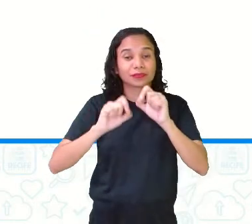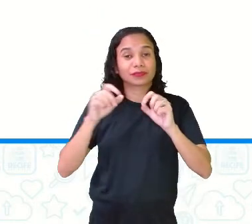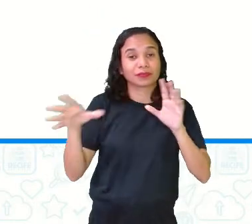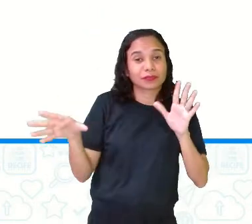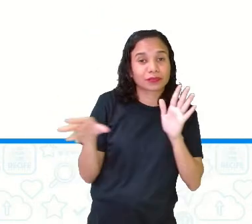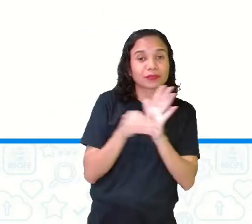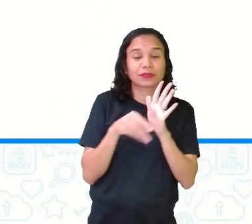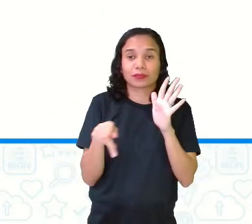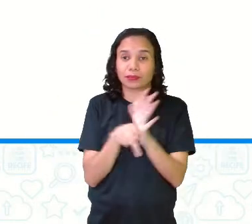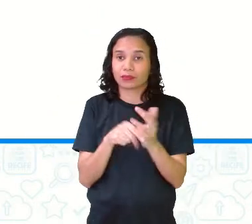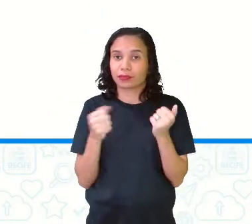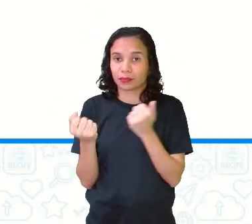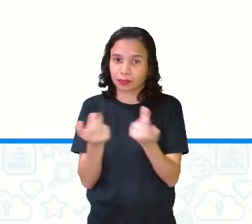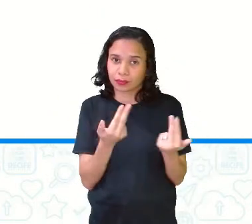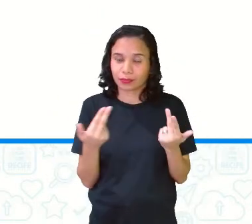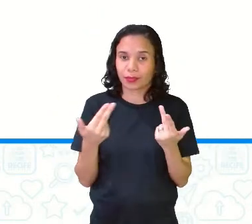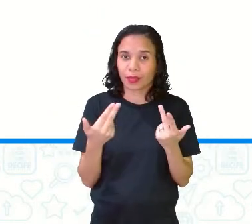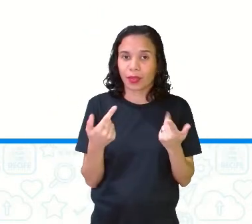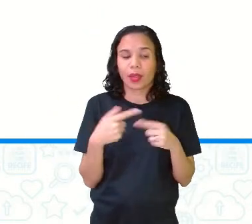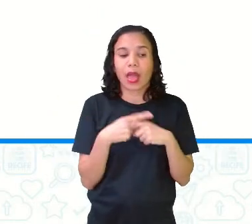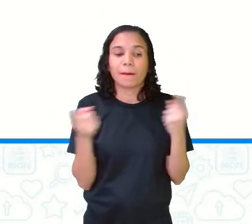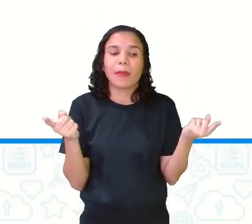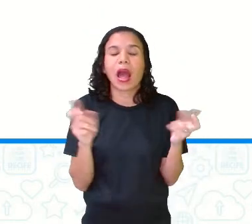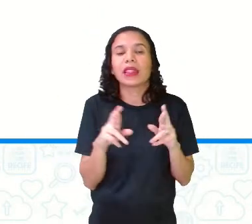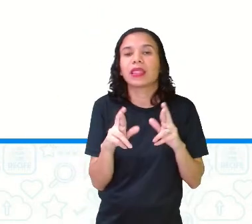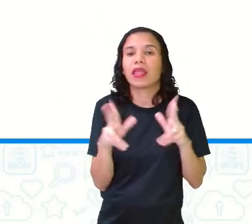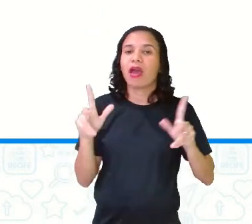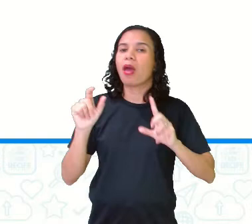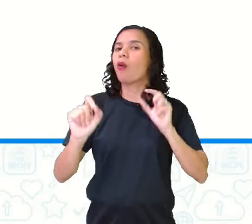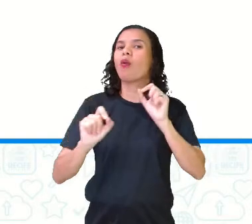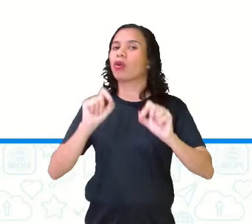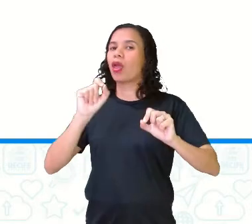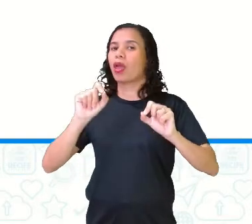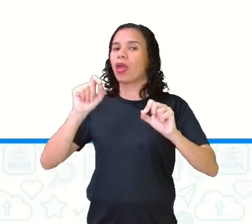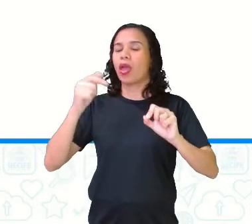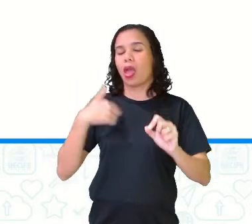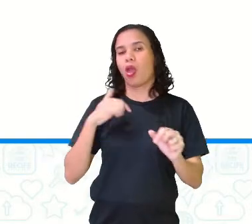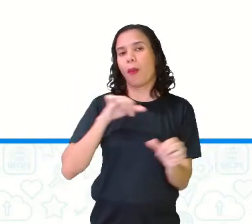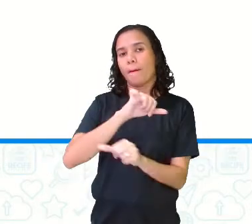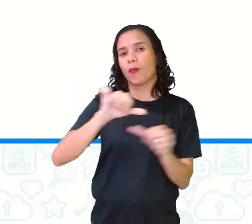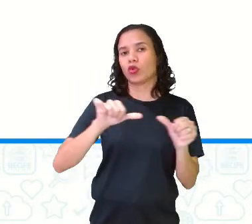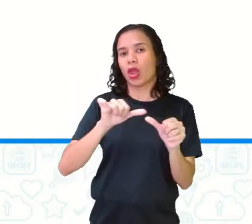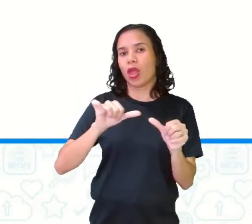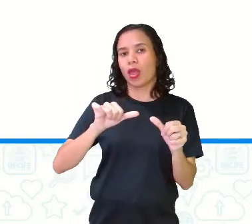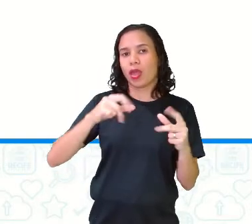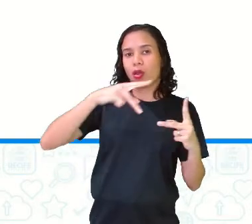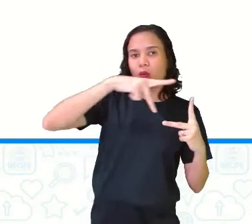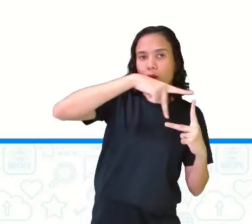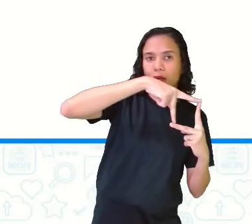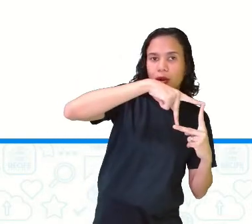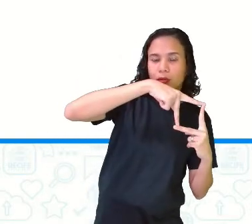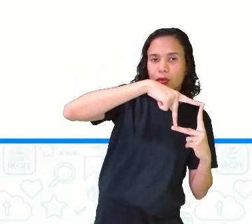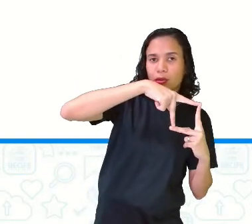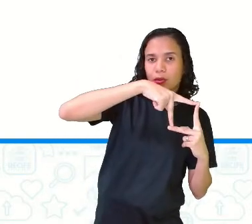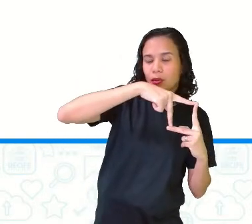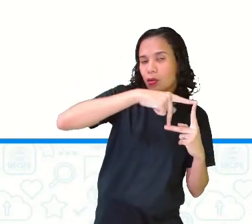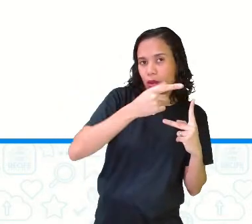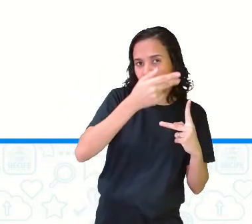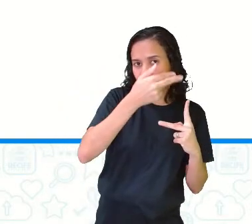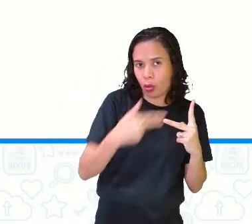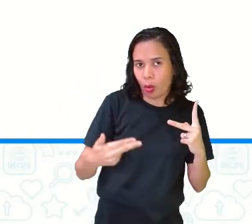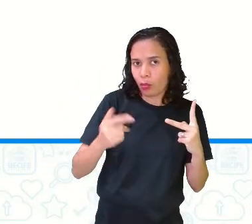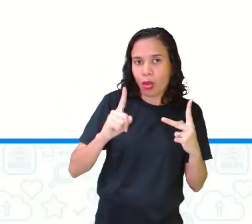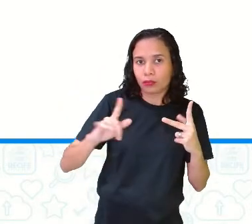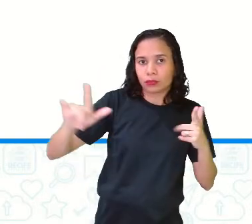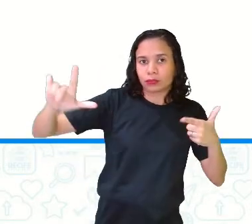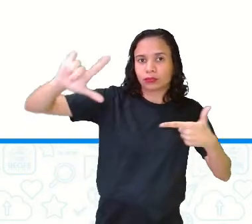adição do mesmo jeito. O que diferencia é que eu mudei o polígono. Ao invés de ele terem lados